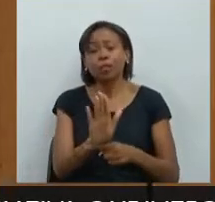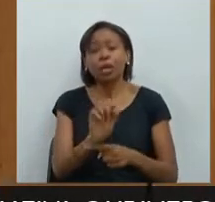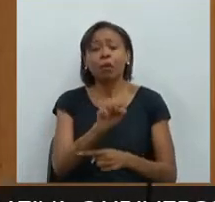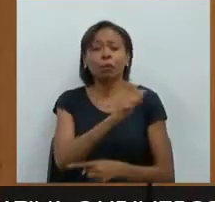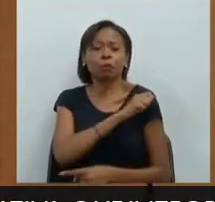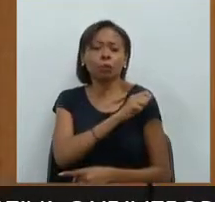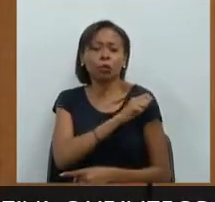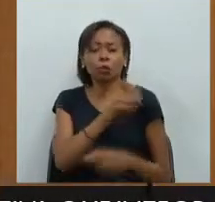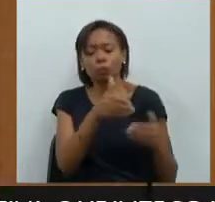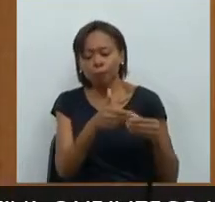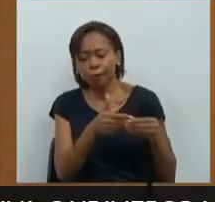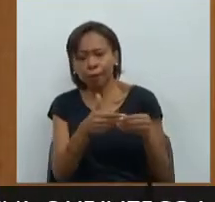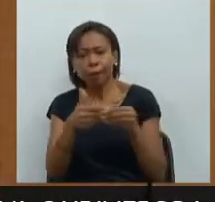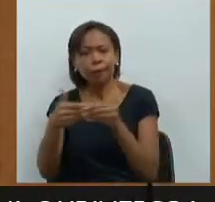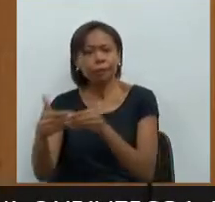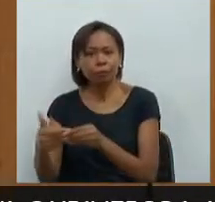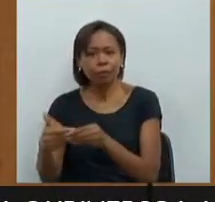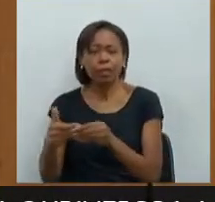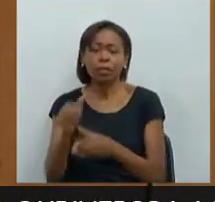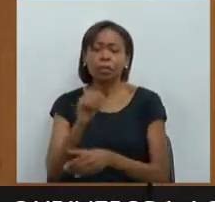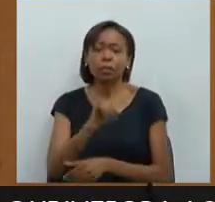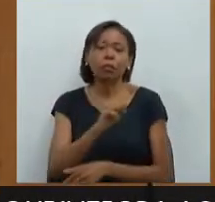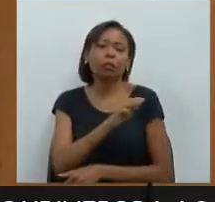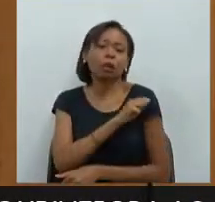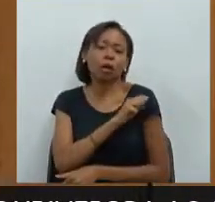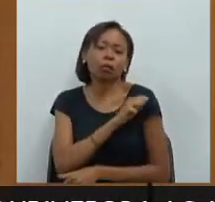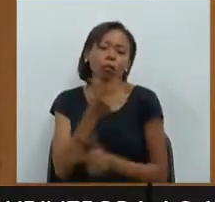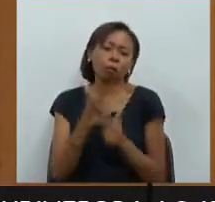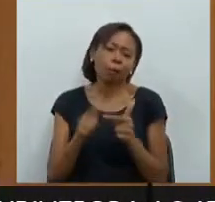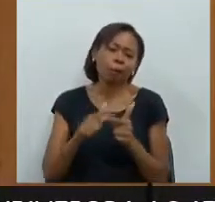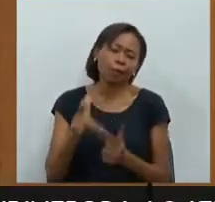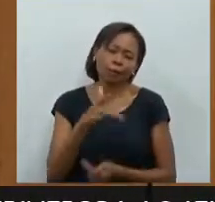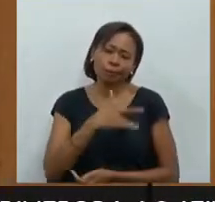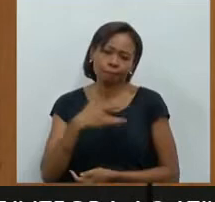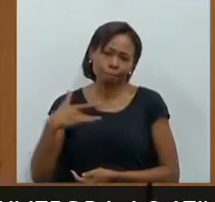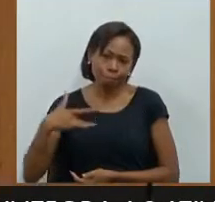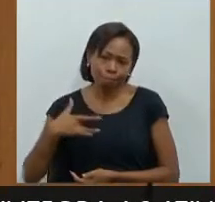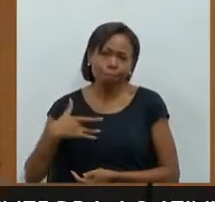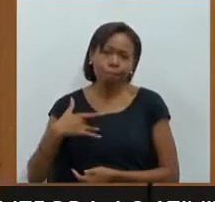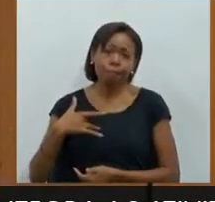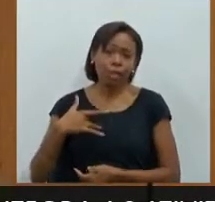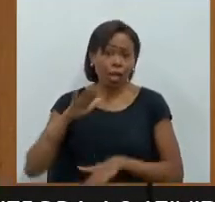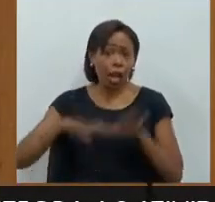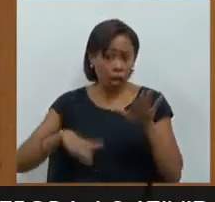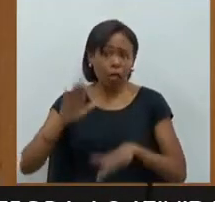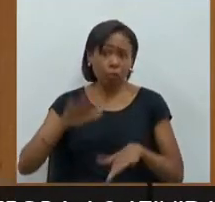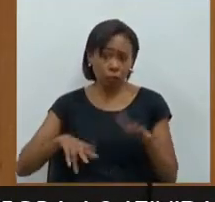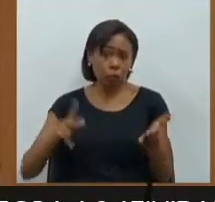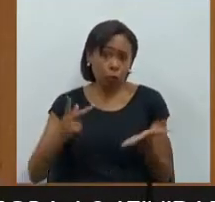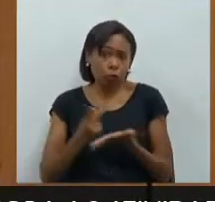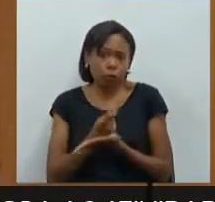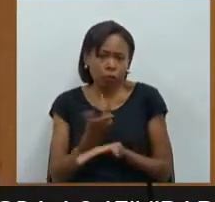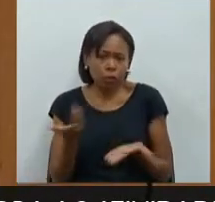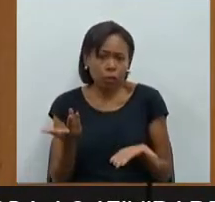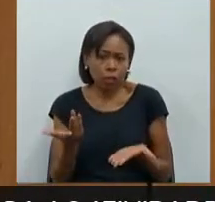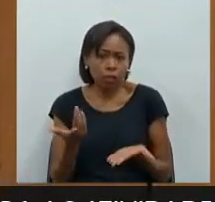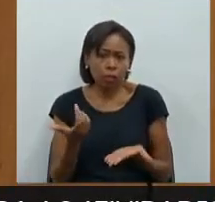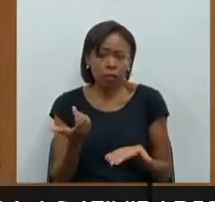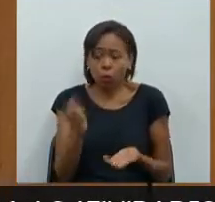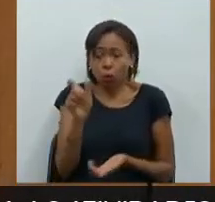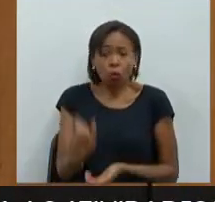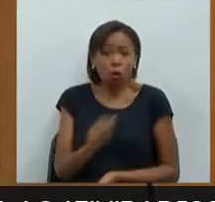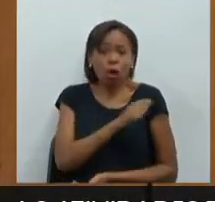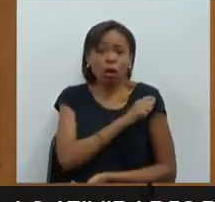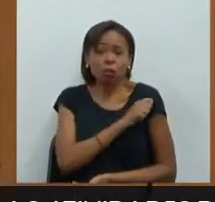aluno. Se ele tiver com algum problema de saúde no dia, porque tem hora que ele dá uma coisa, eu não vou para a